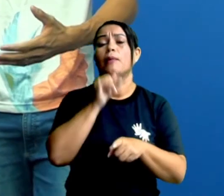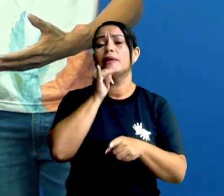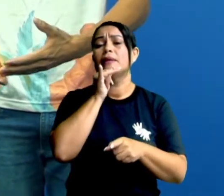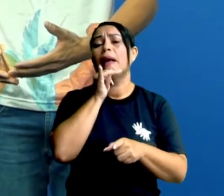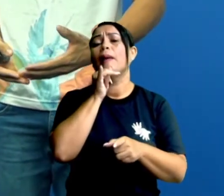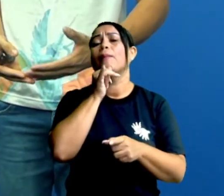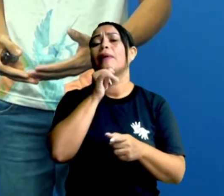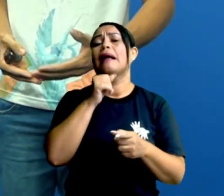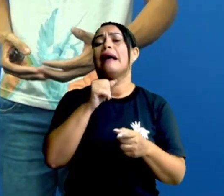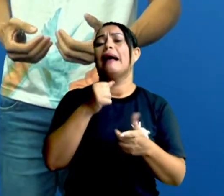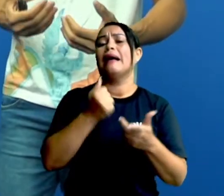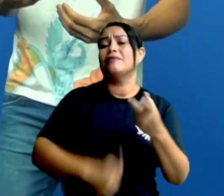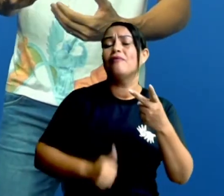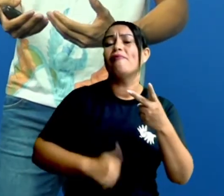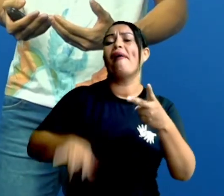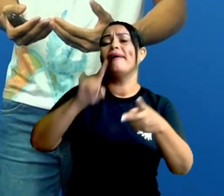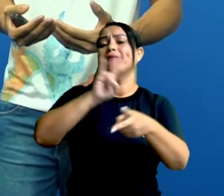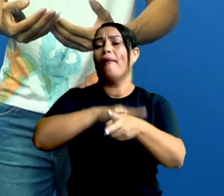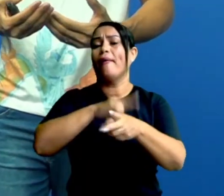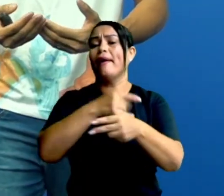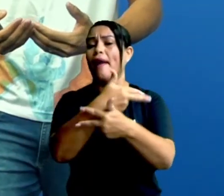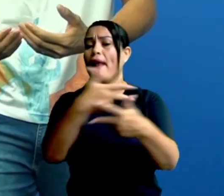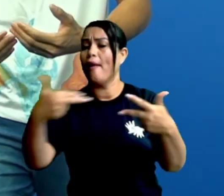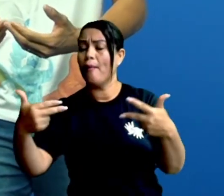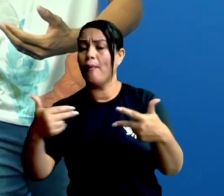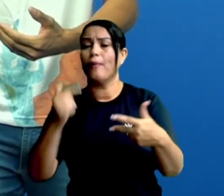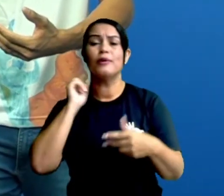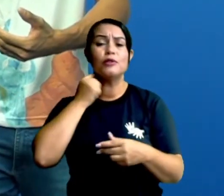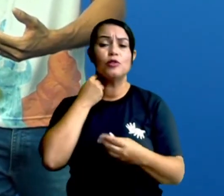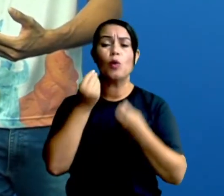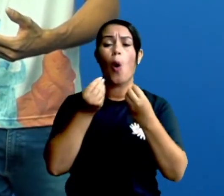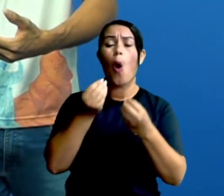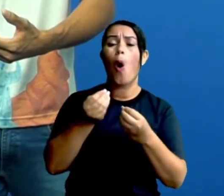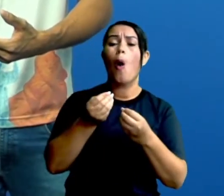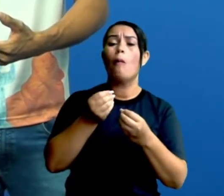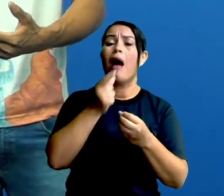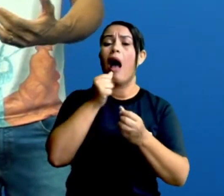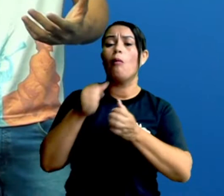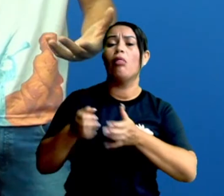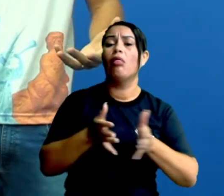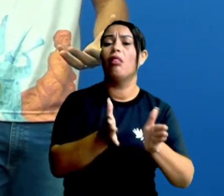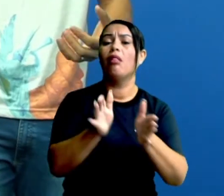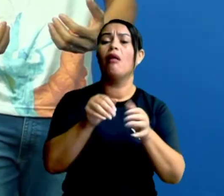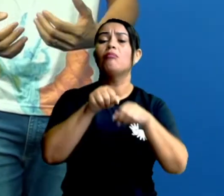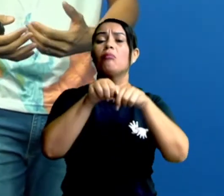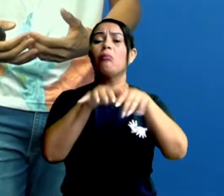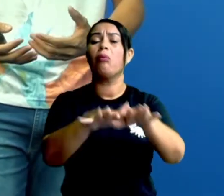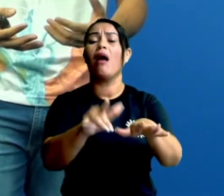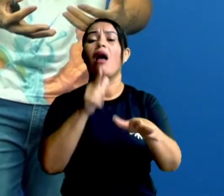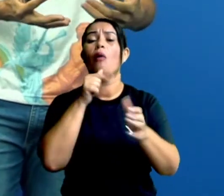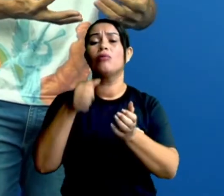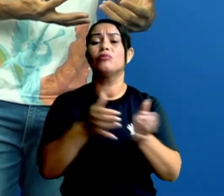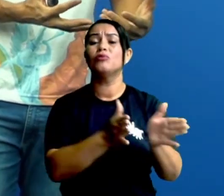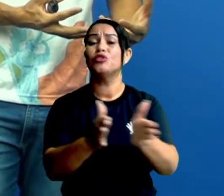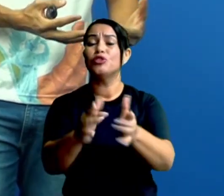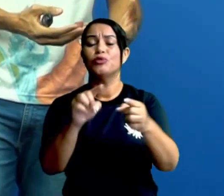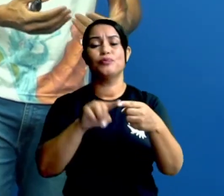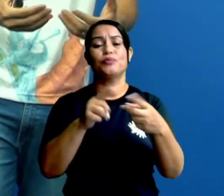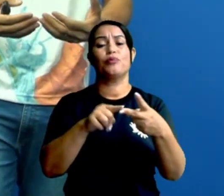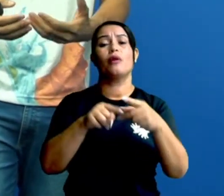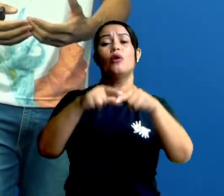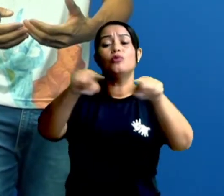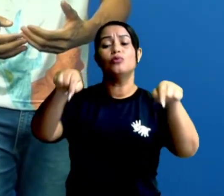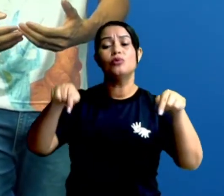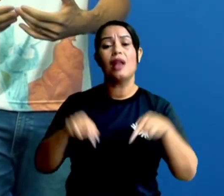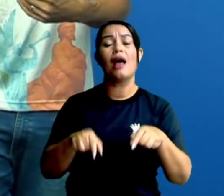que nós produzimos, esse esgoto vai acabar tendo como destino final os rios, os lagos, vão poluir a água desses